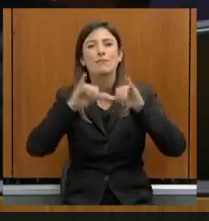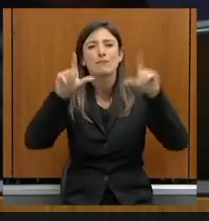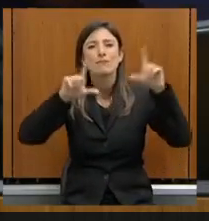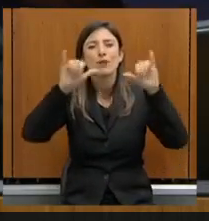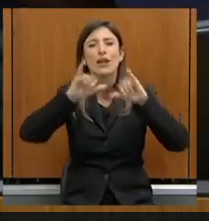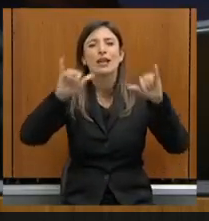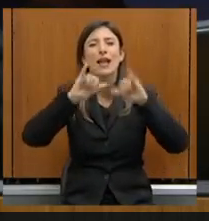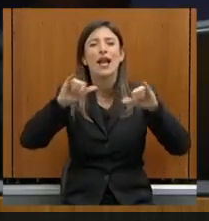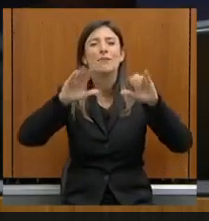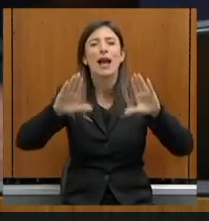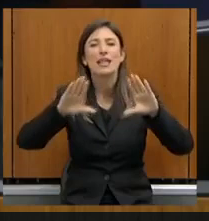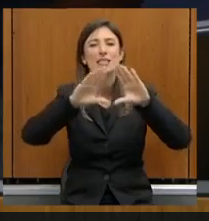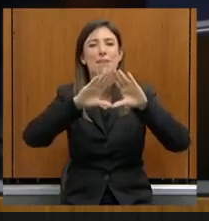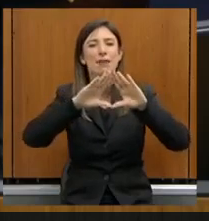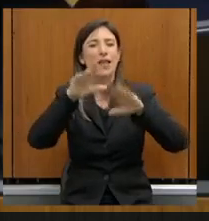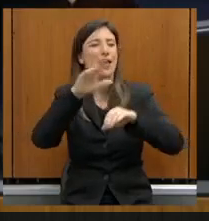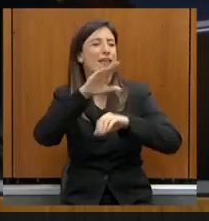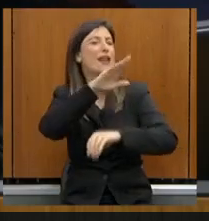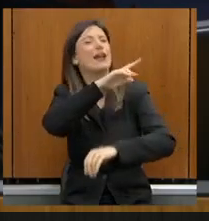neste momento